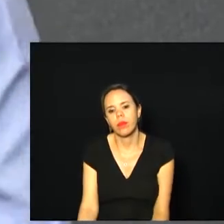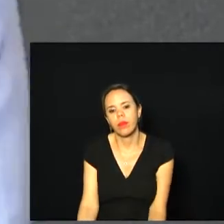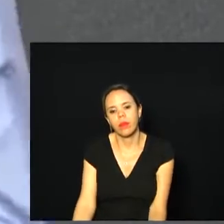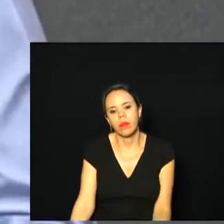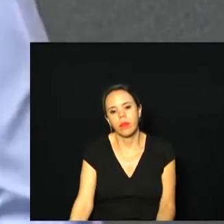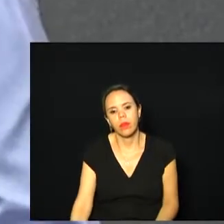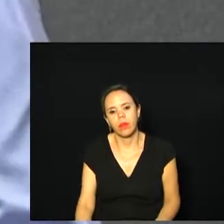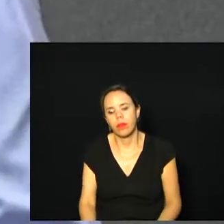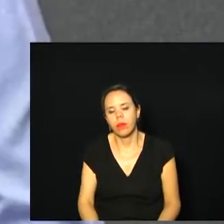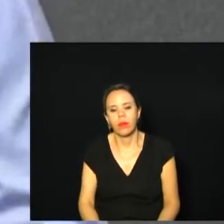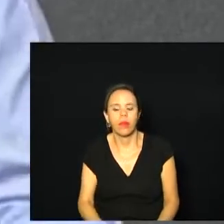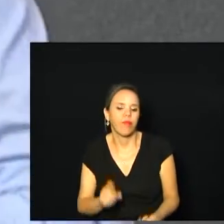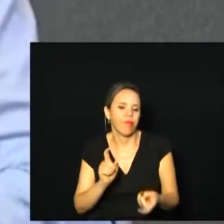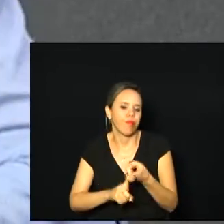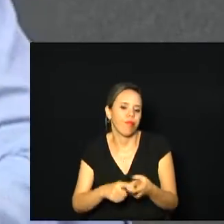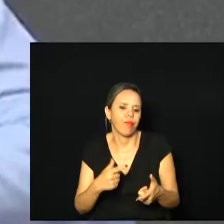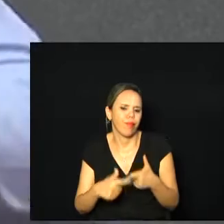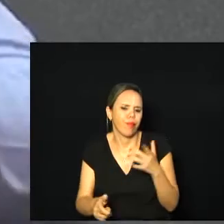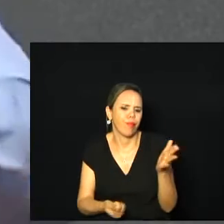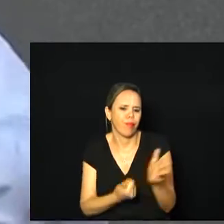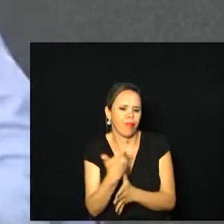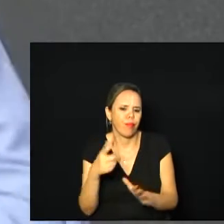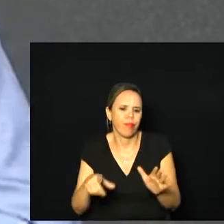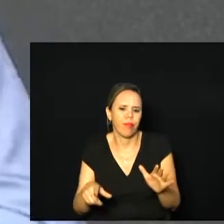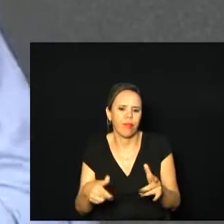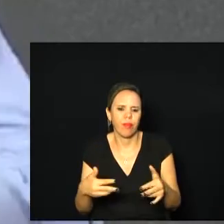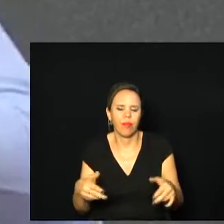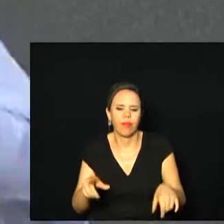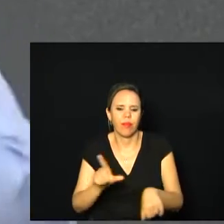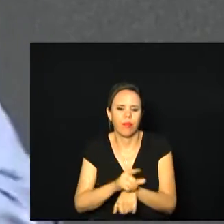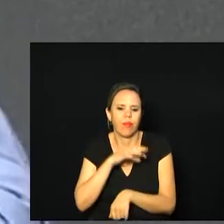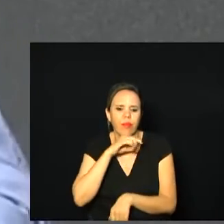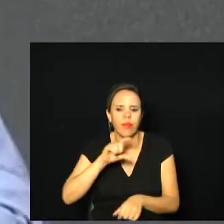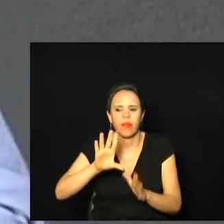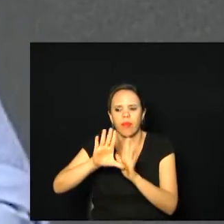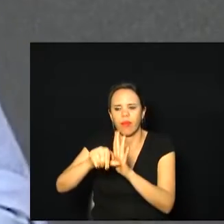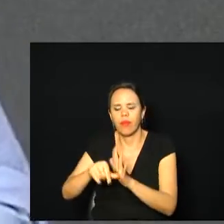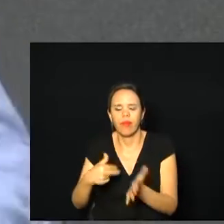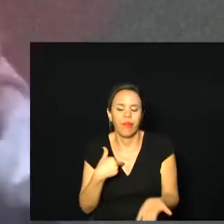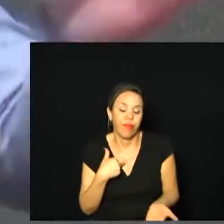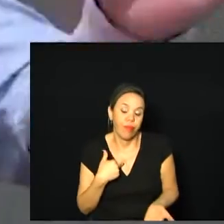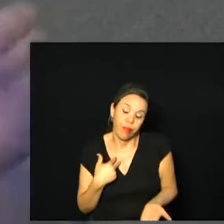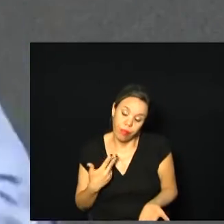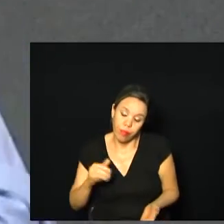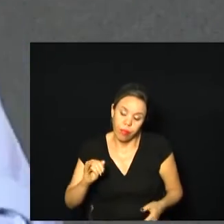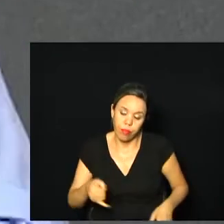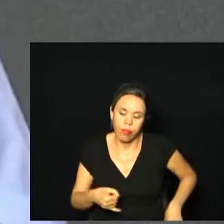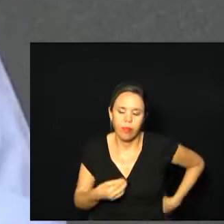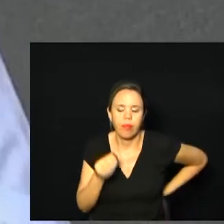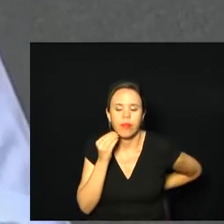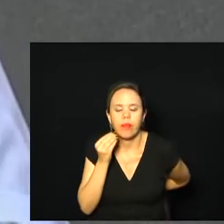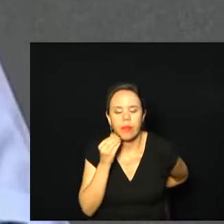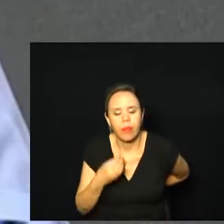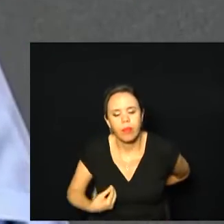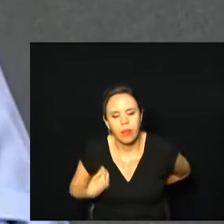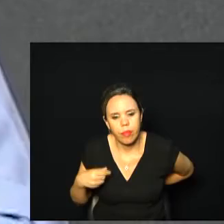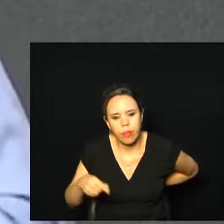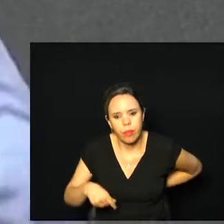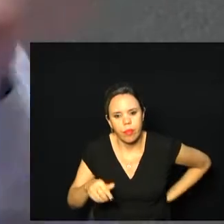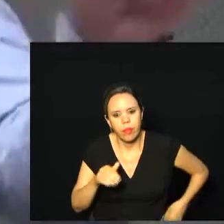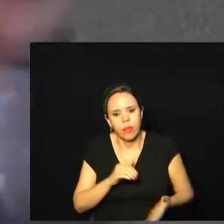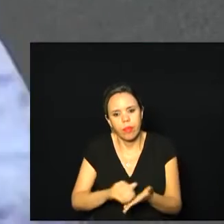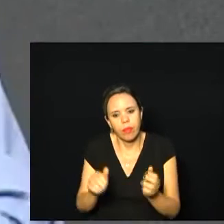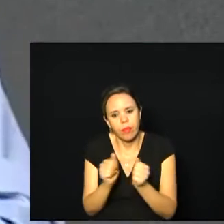são inadimplentes, são compradas de leilões, são motos furtadas. Então, aproveitar a oportunidade que nós estamos aqui com o